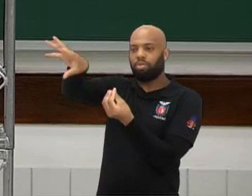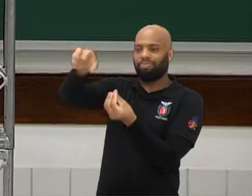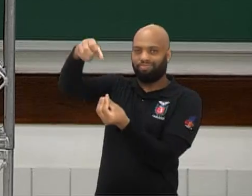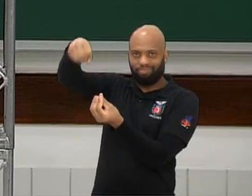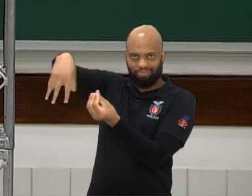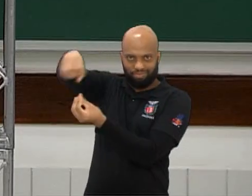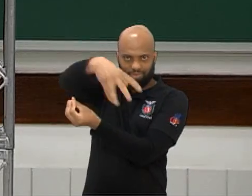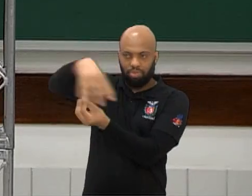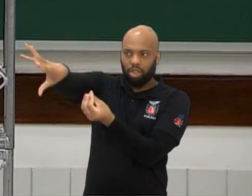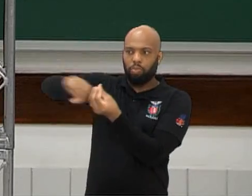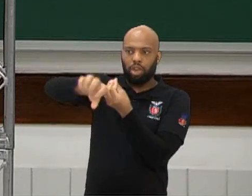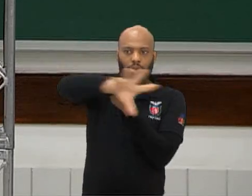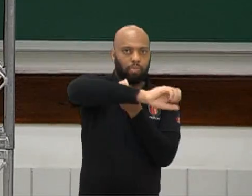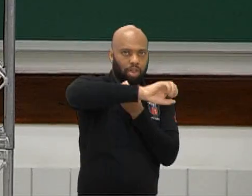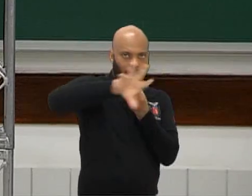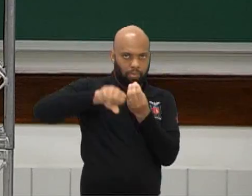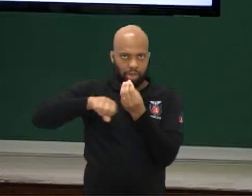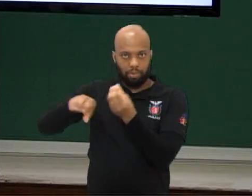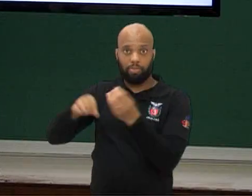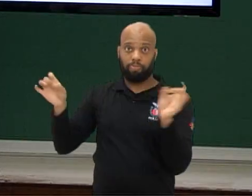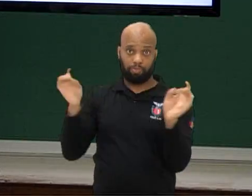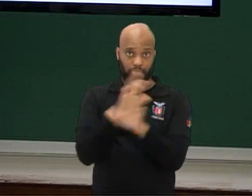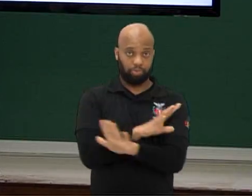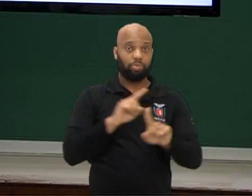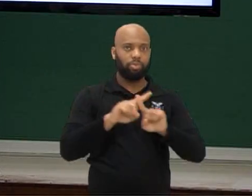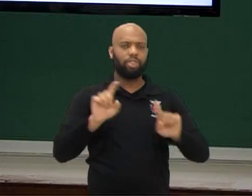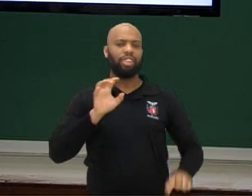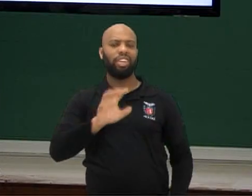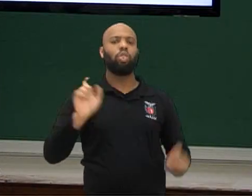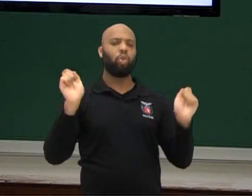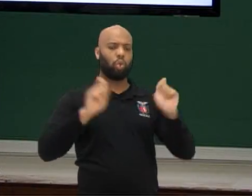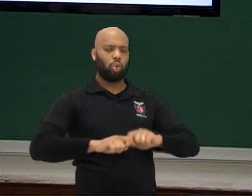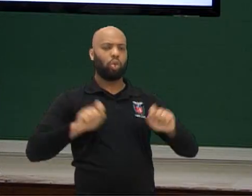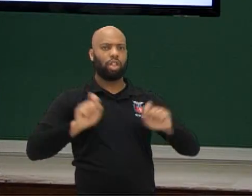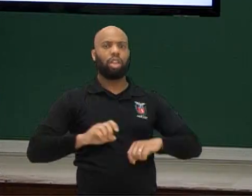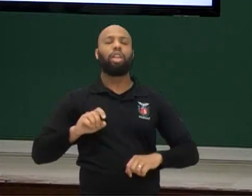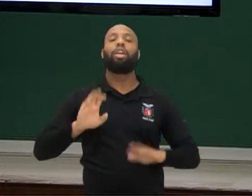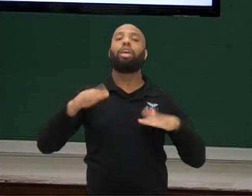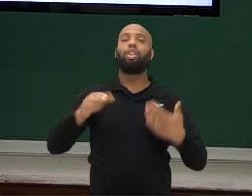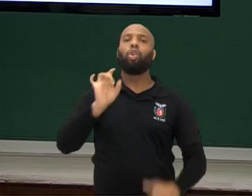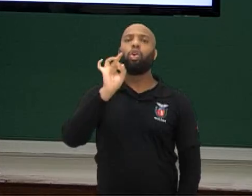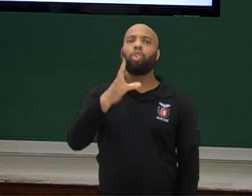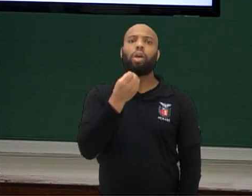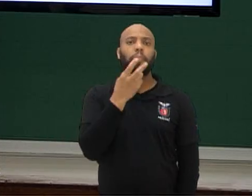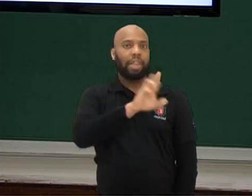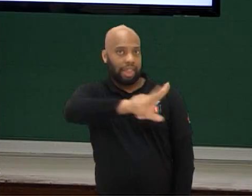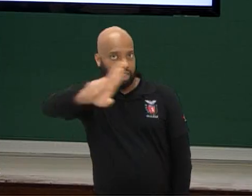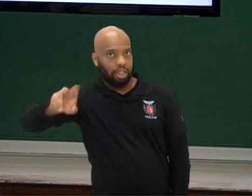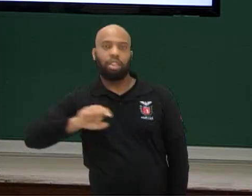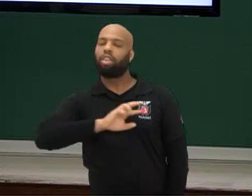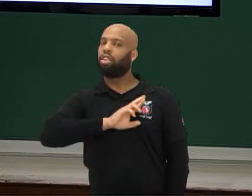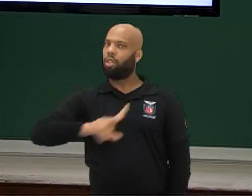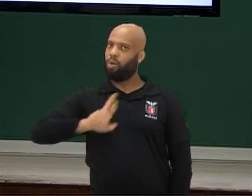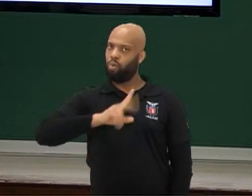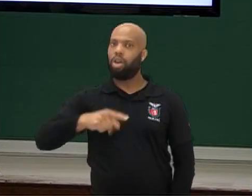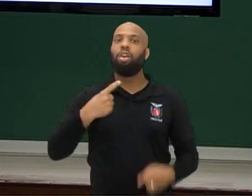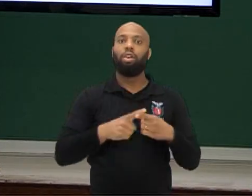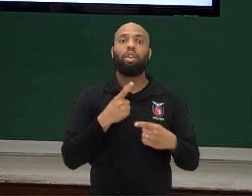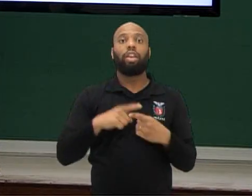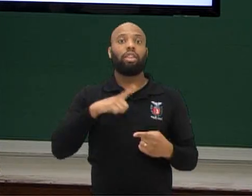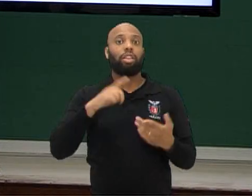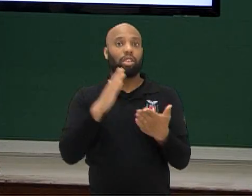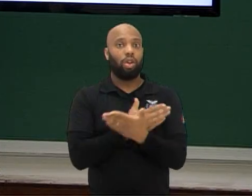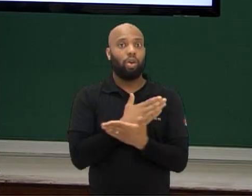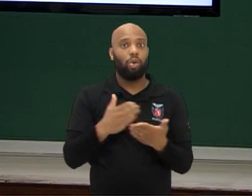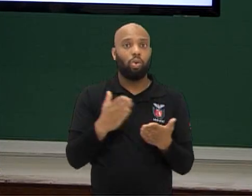nutrientes prontos. Só que essa capacidade, ela não traz só benefícios, né? Como nós vimos,